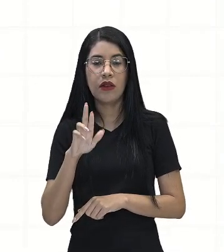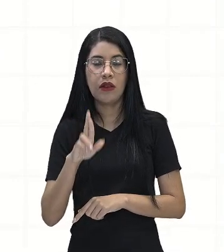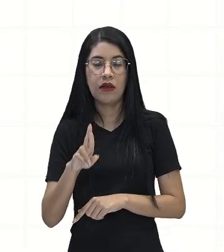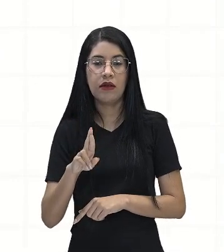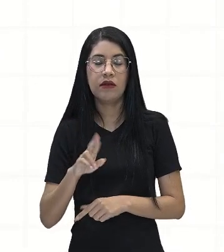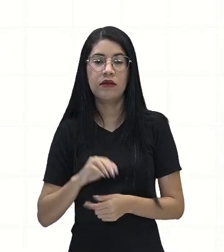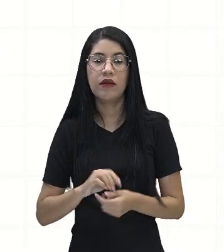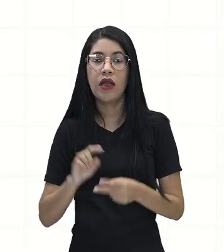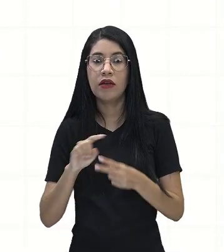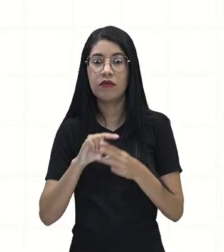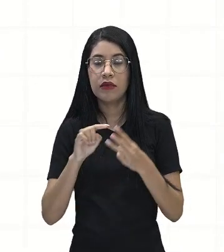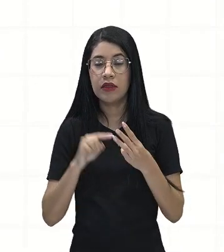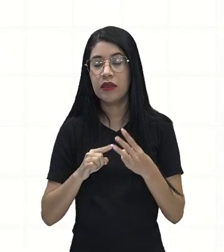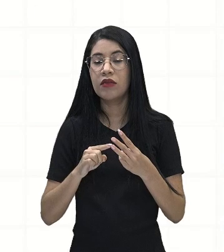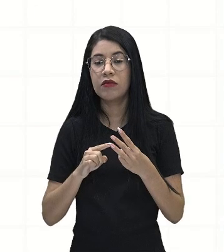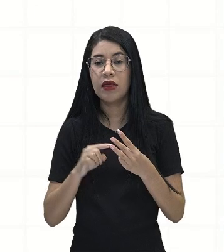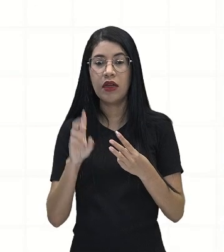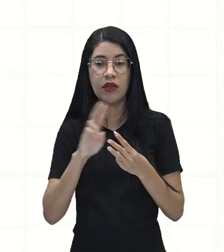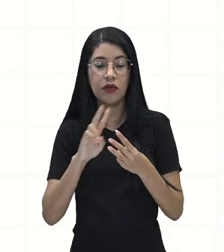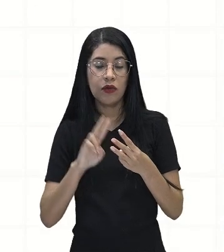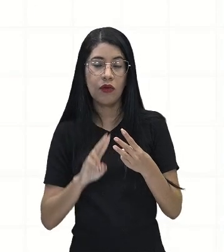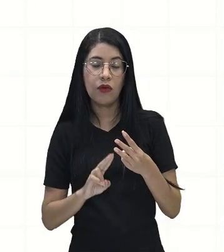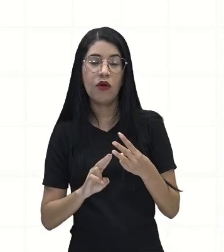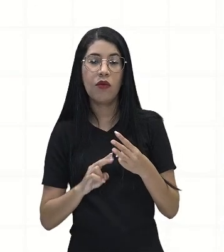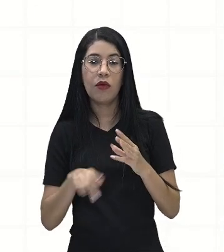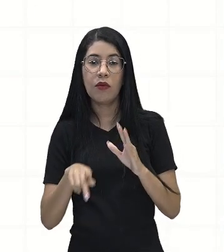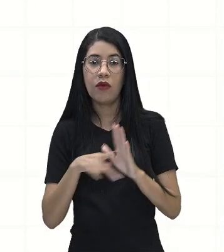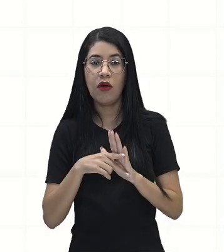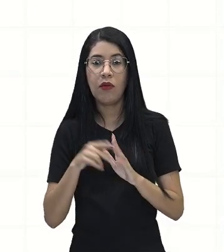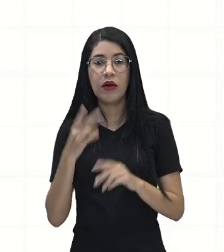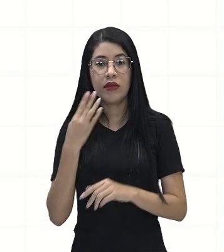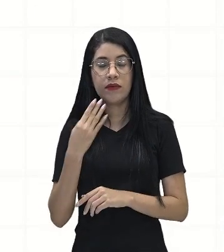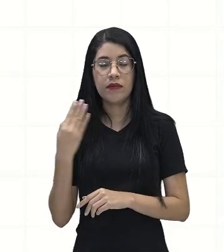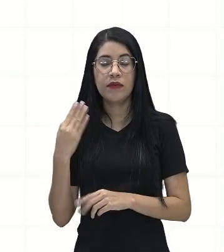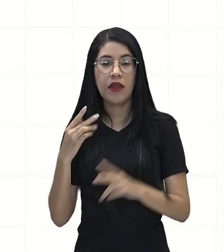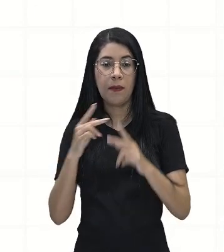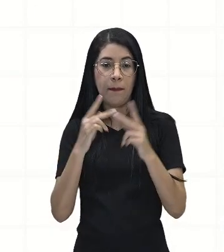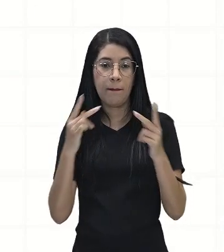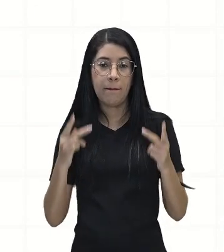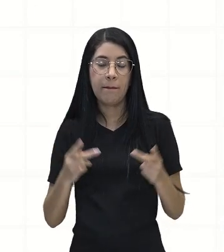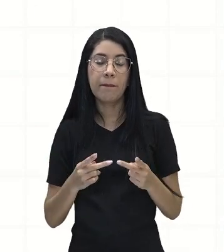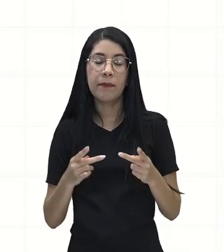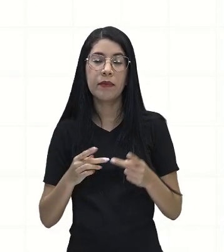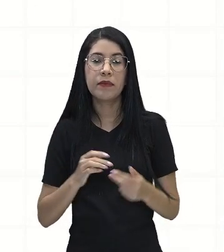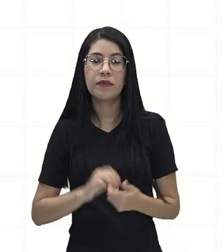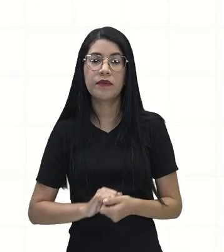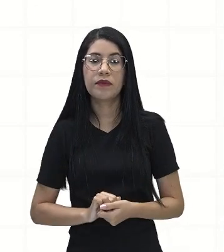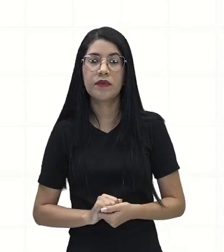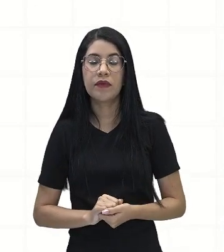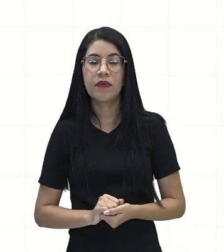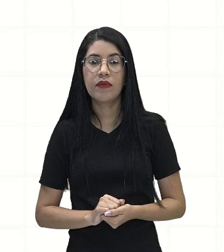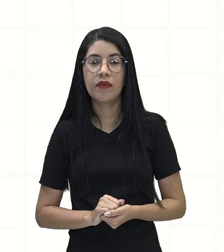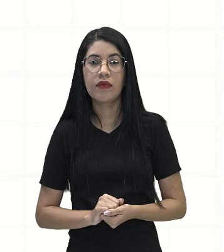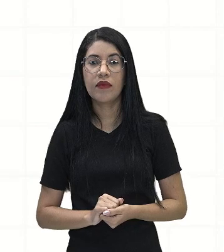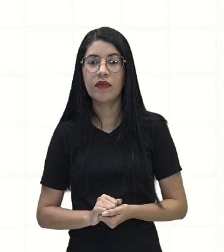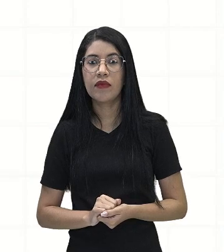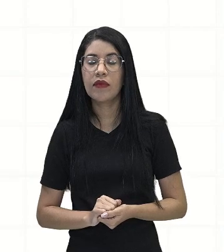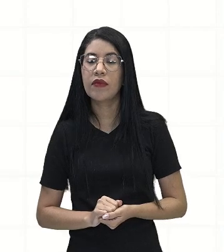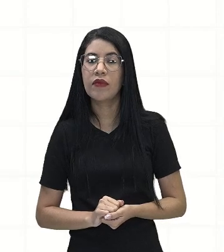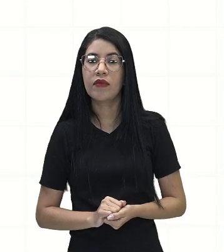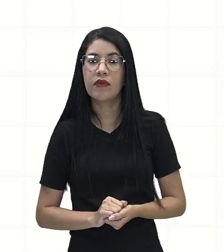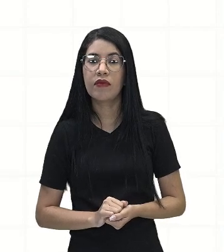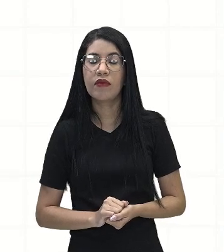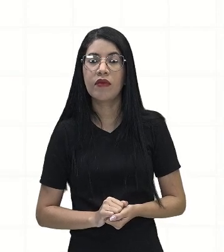pizza, né? Então, esse tipo de gráfico é muito conhecido como gráfico circular ou gráfico de pizza, né? E aí a